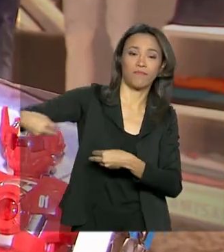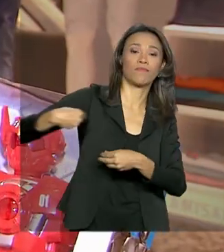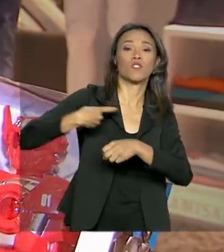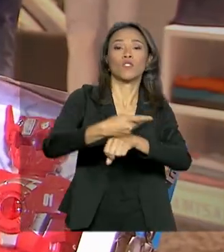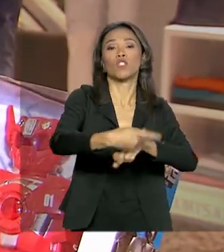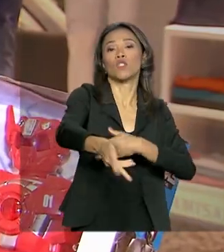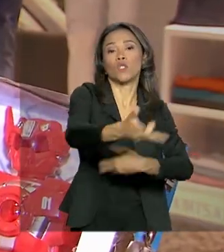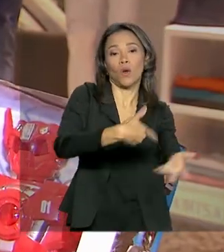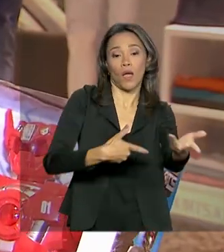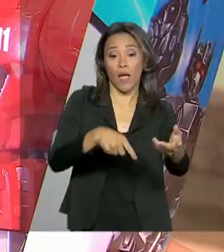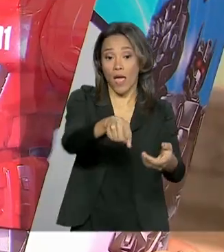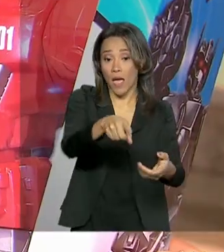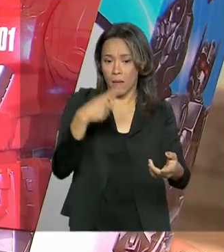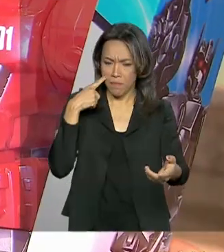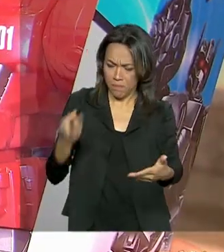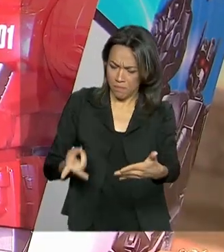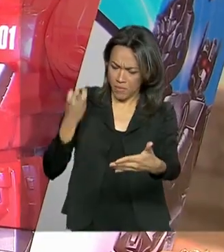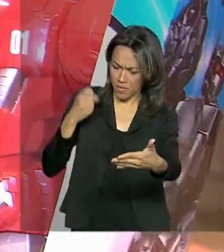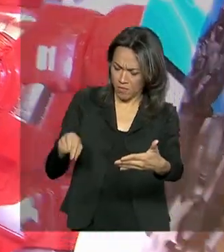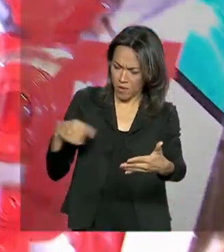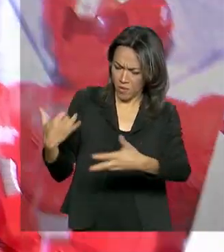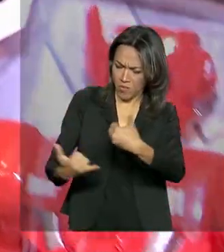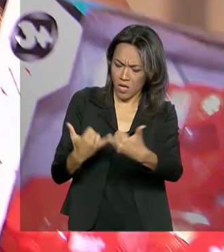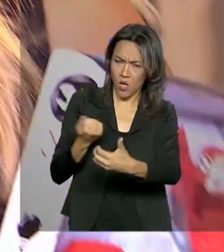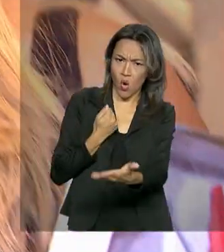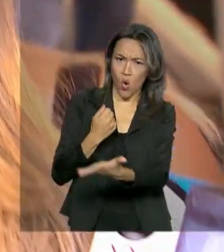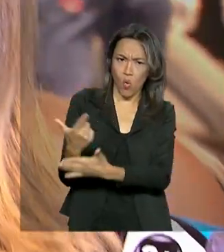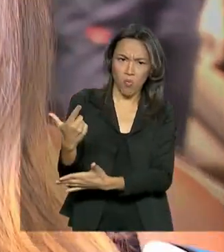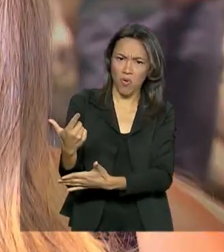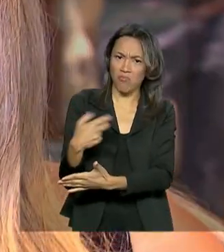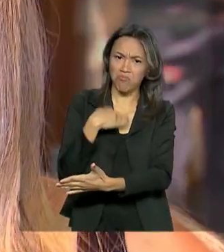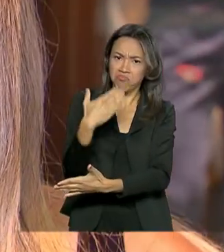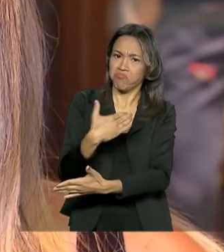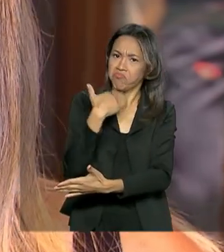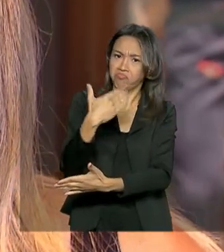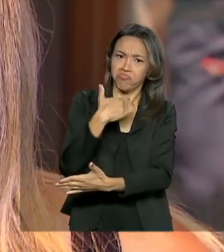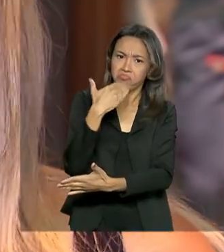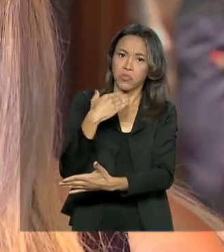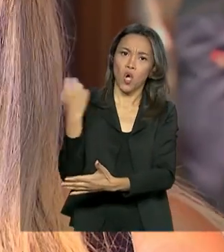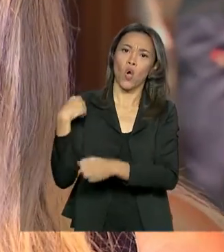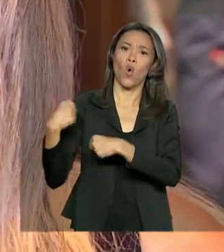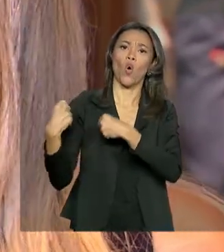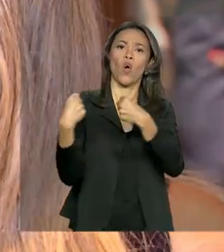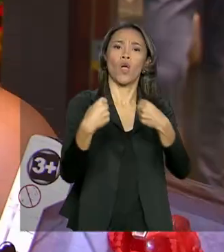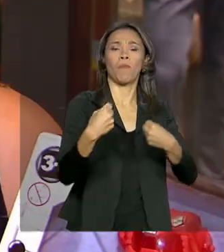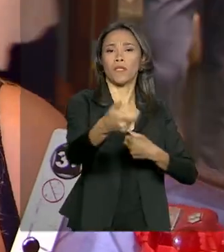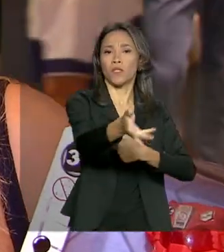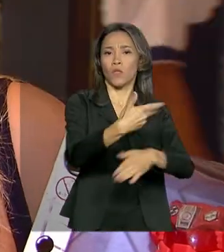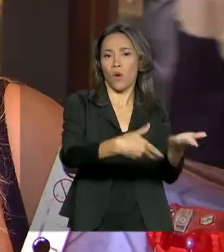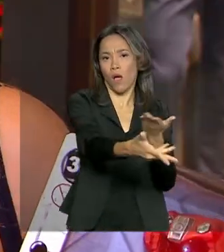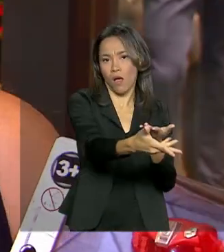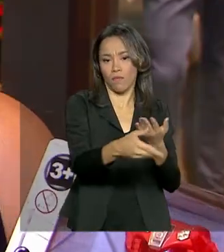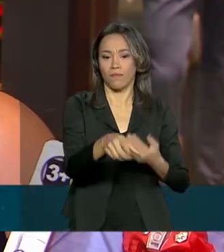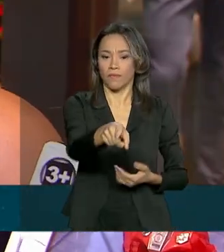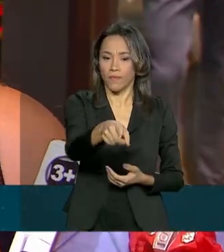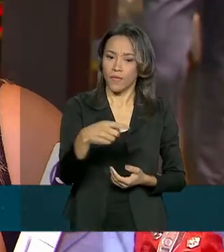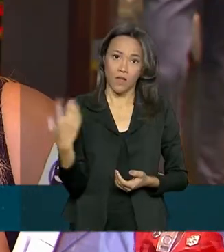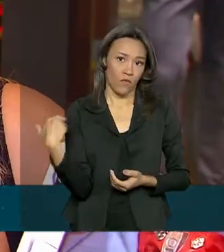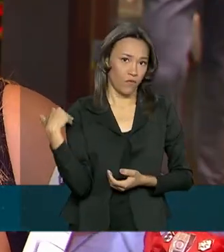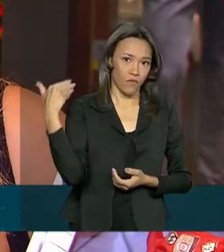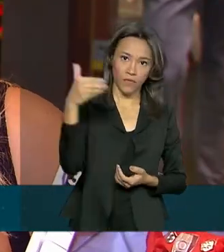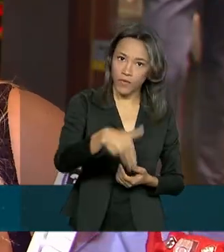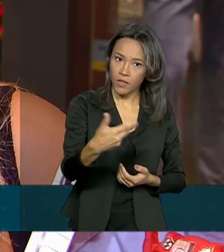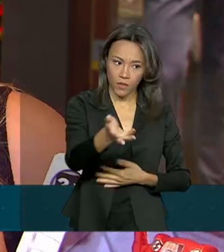tempo assim que notou que o brinquedo que comprou para o filho não funcionava correu para fazer a troca bing garante logo